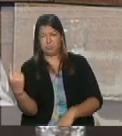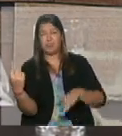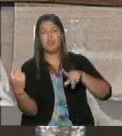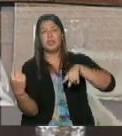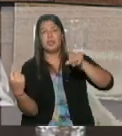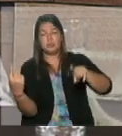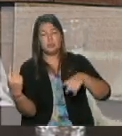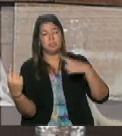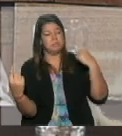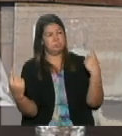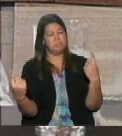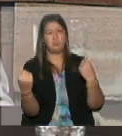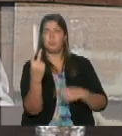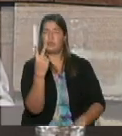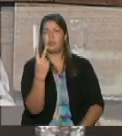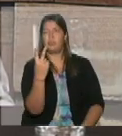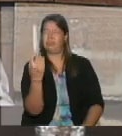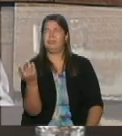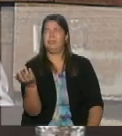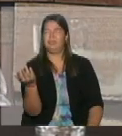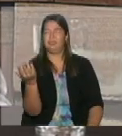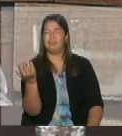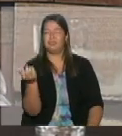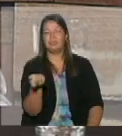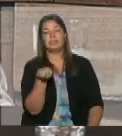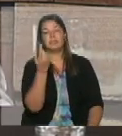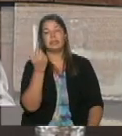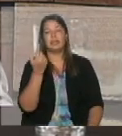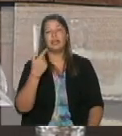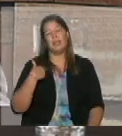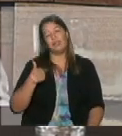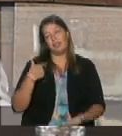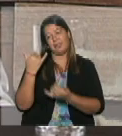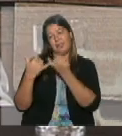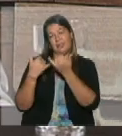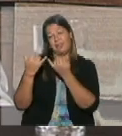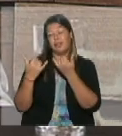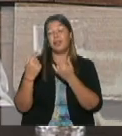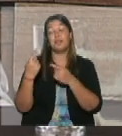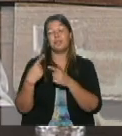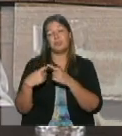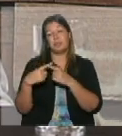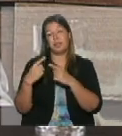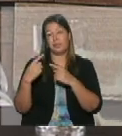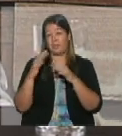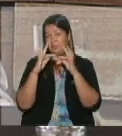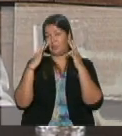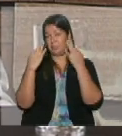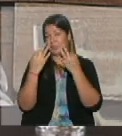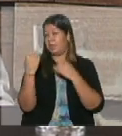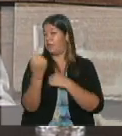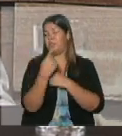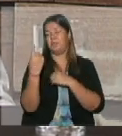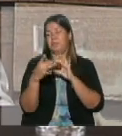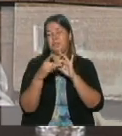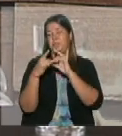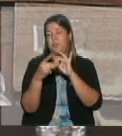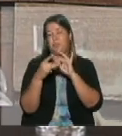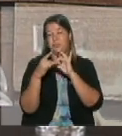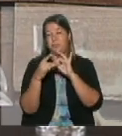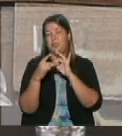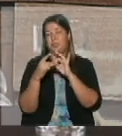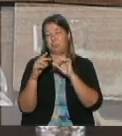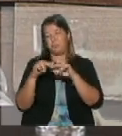outro. Aí eu até brinquei, eu falei, não, justamente porque nossa família é muito unida que eu não moro com meus pais. Aí eu